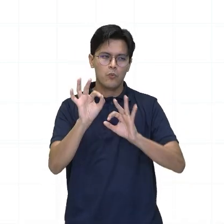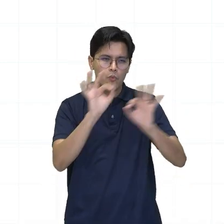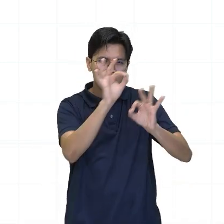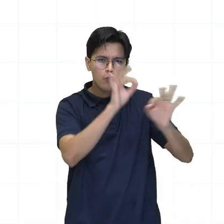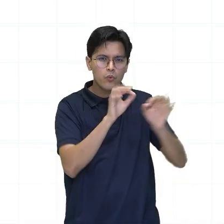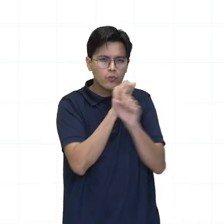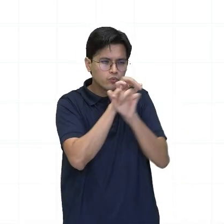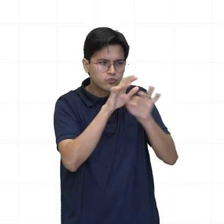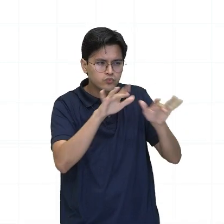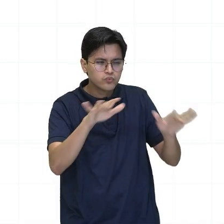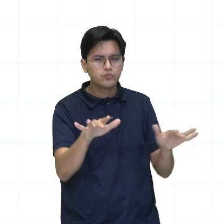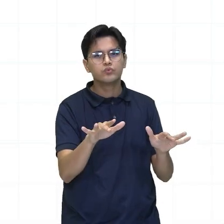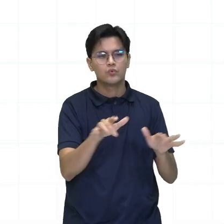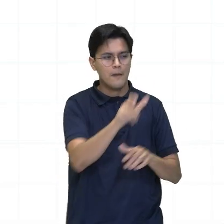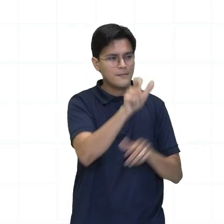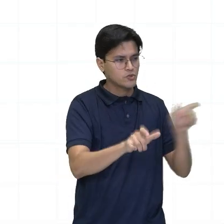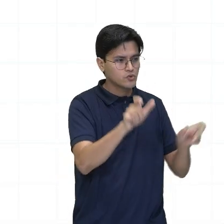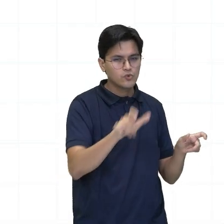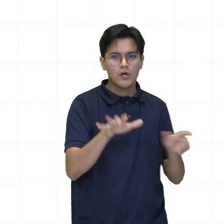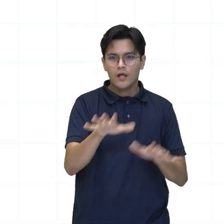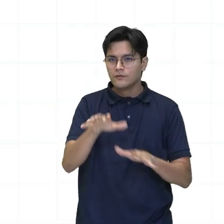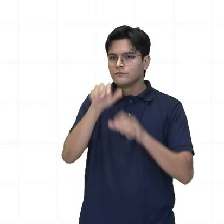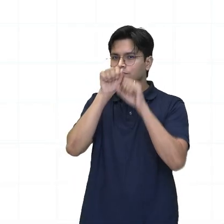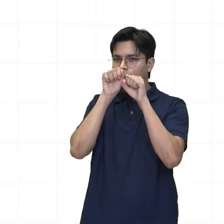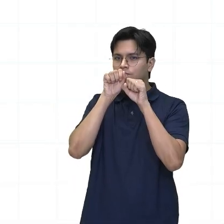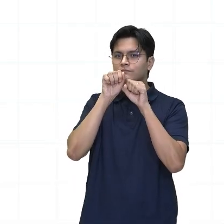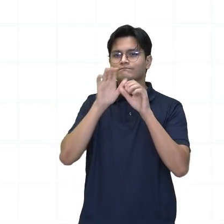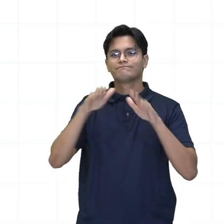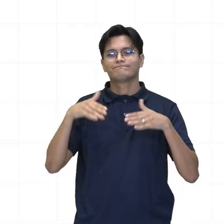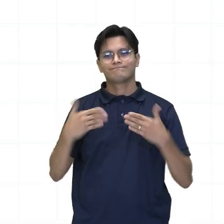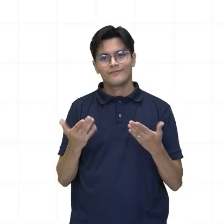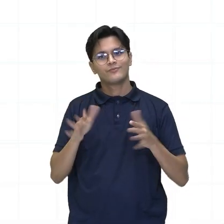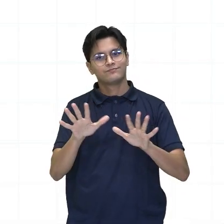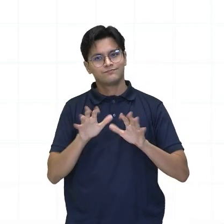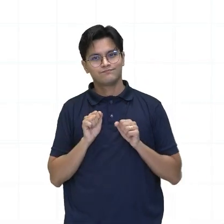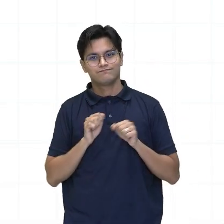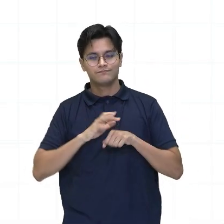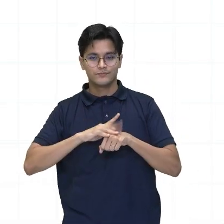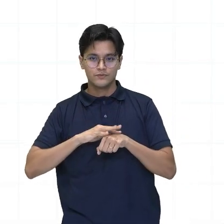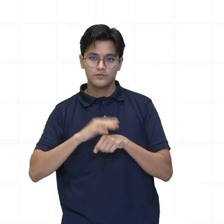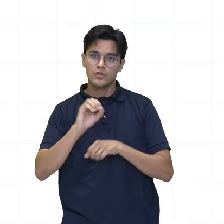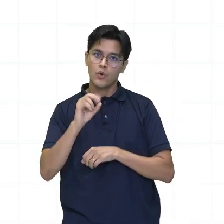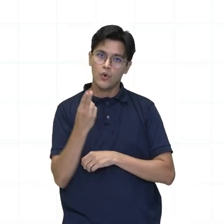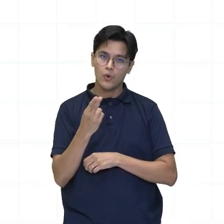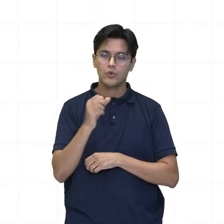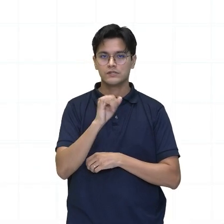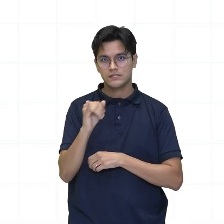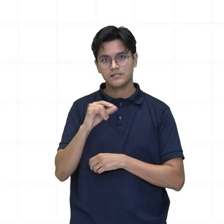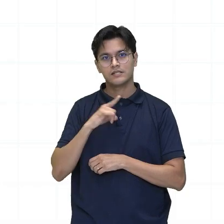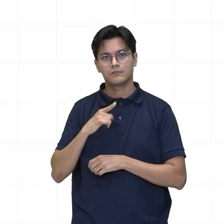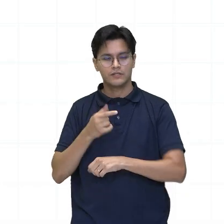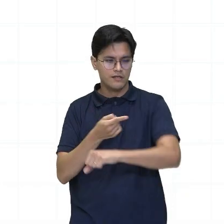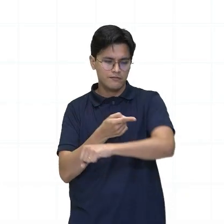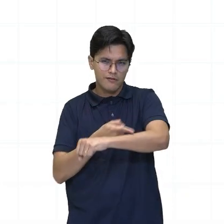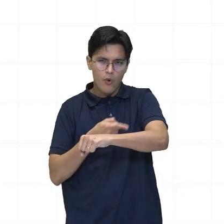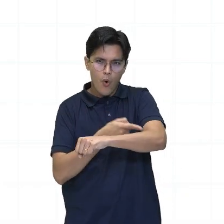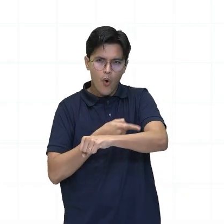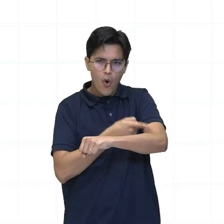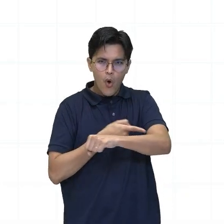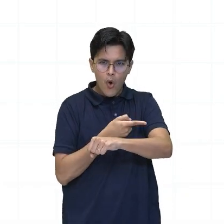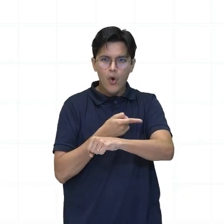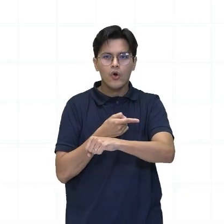outras pessoas. Ou lesões cutâneas, lesões da pele, essas feridas que nós estamos vendo